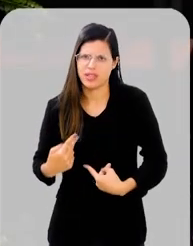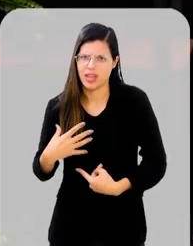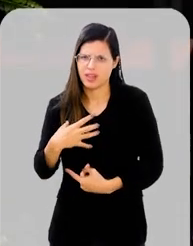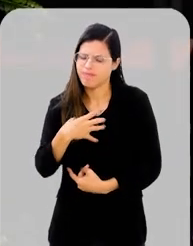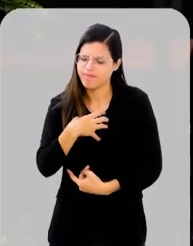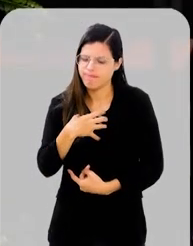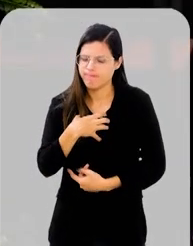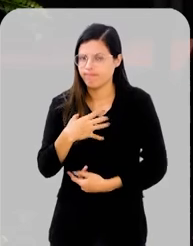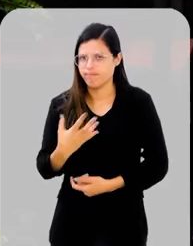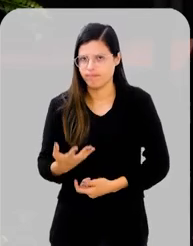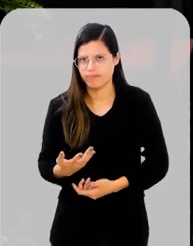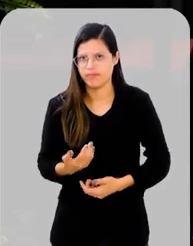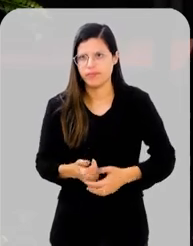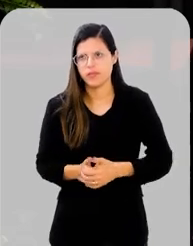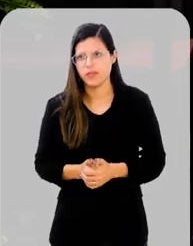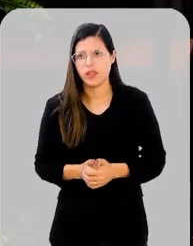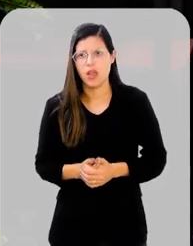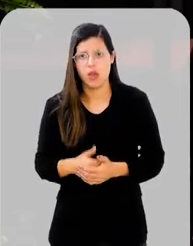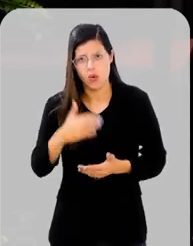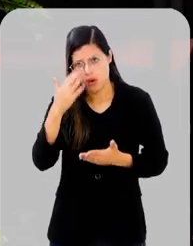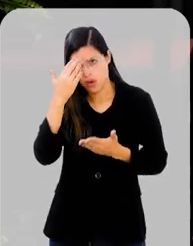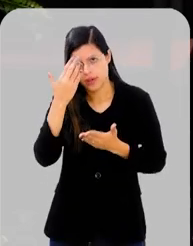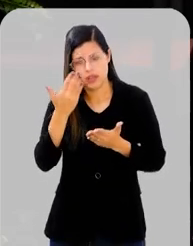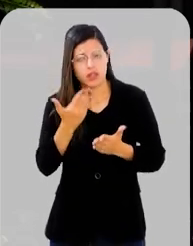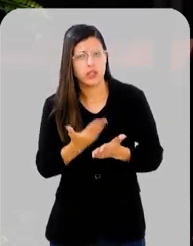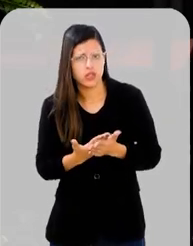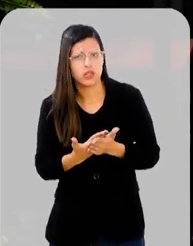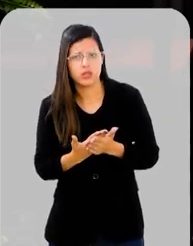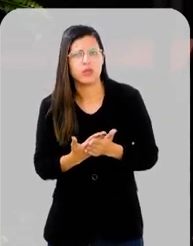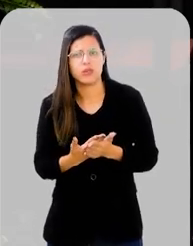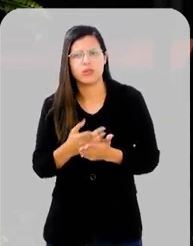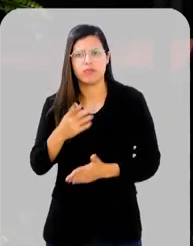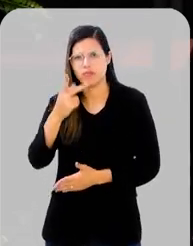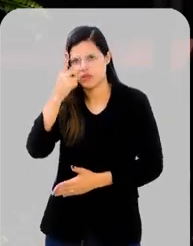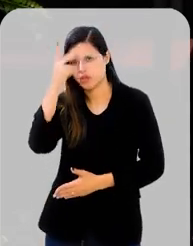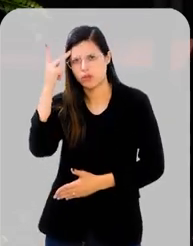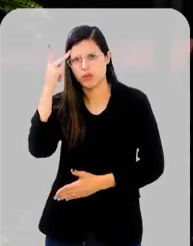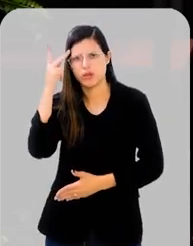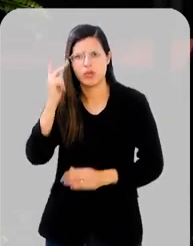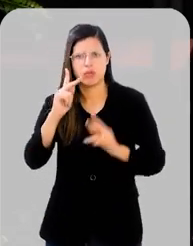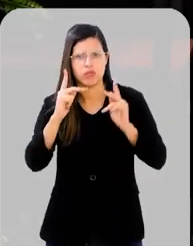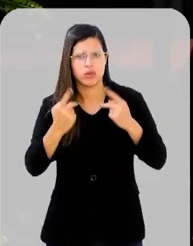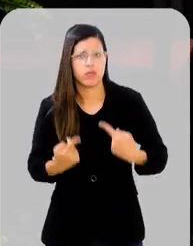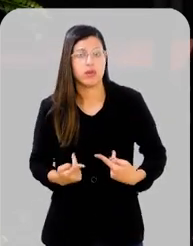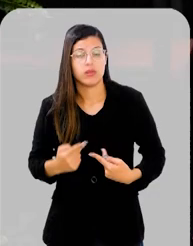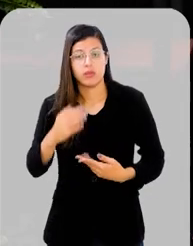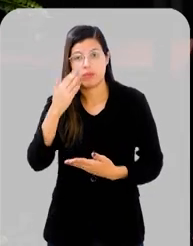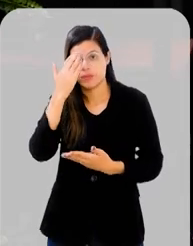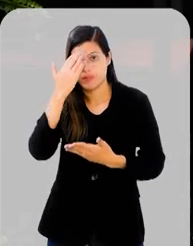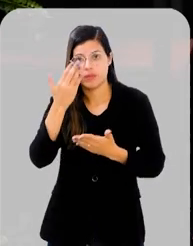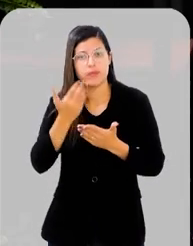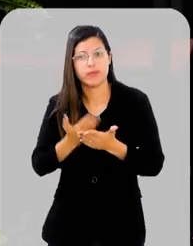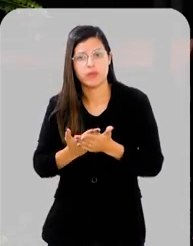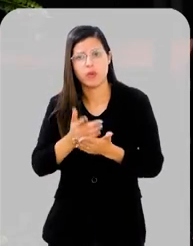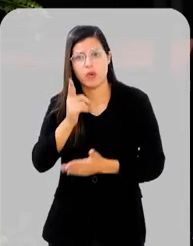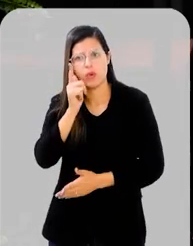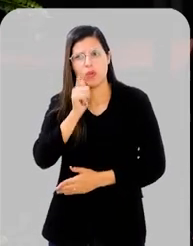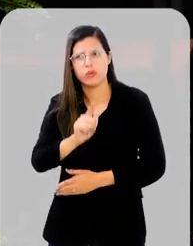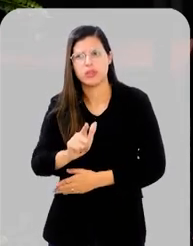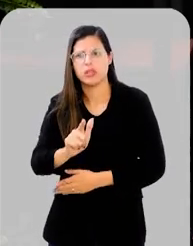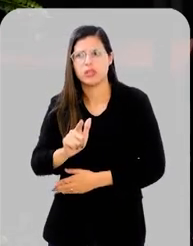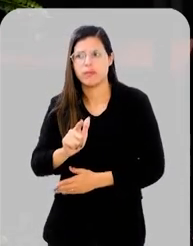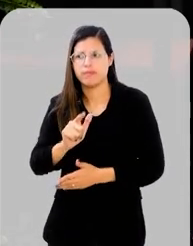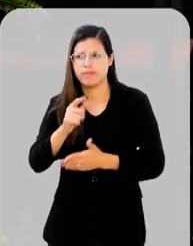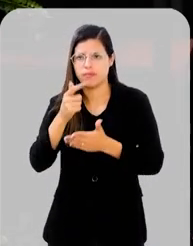ela eu acho que somos E aí eu acredito no ser humano eu eu acredito eu acredito que eu vou conseguir